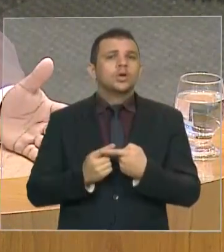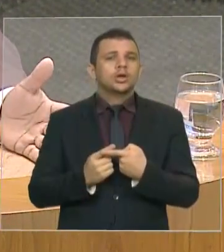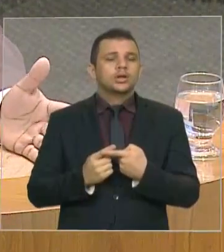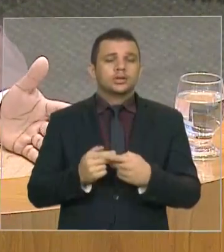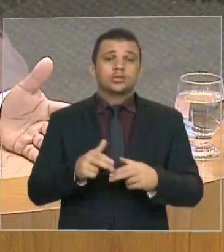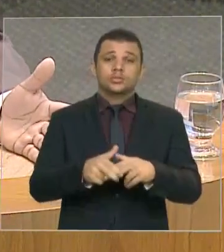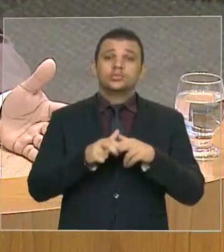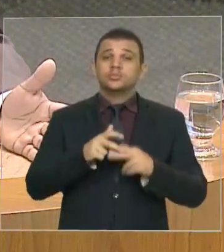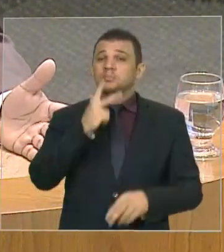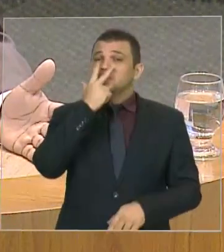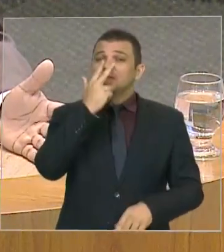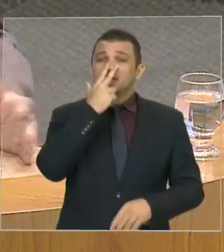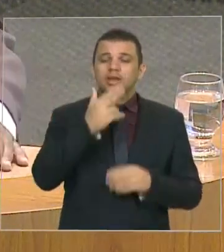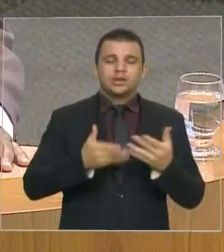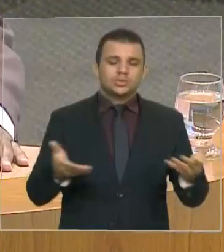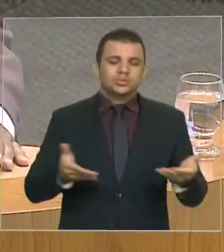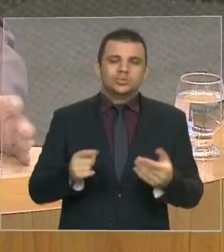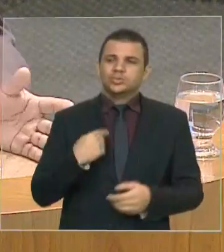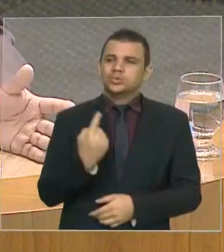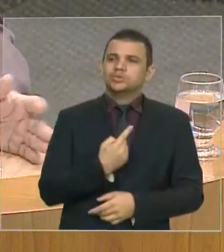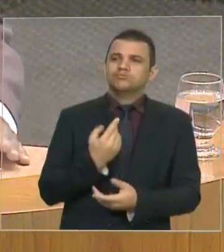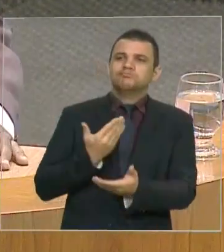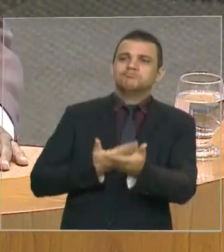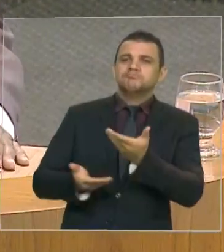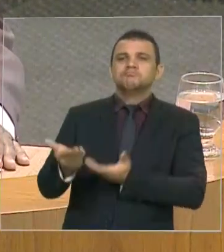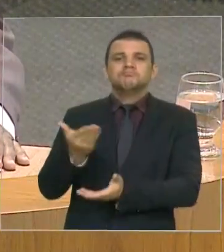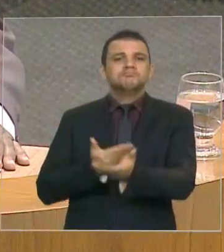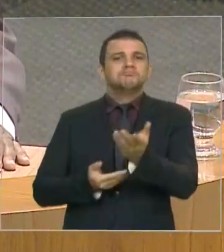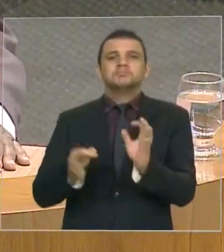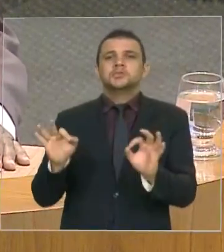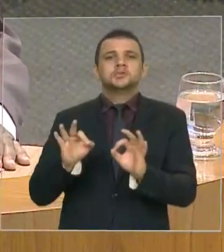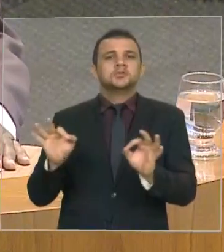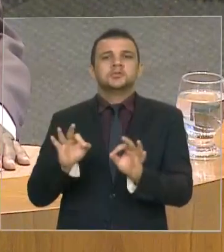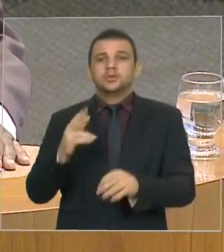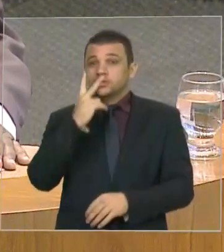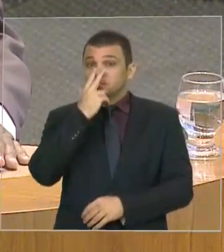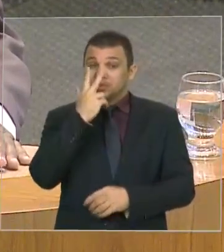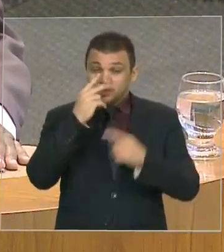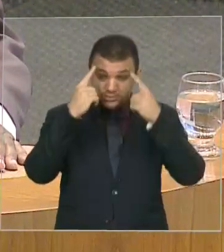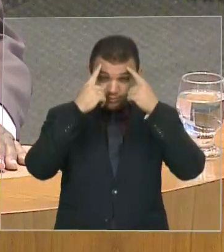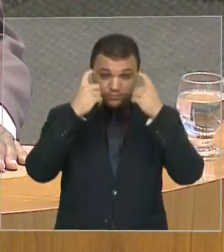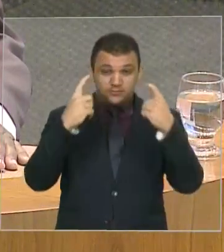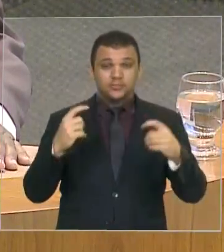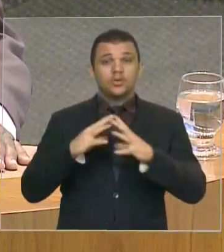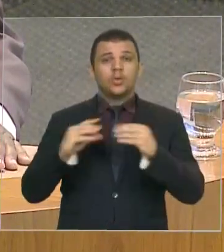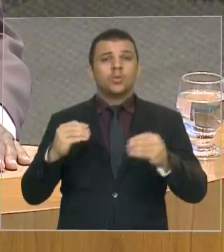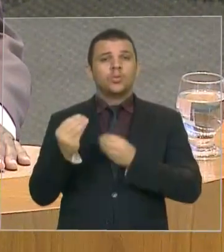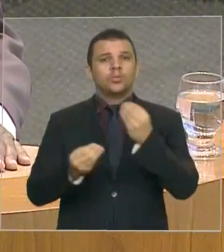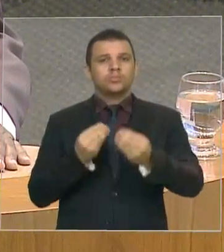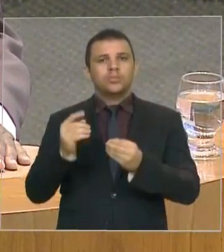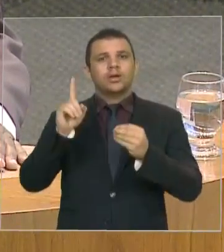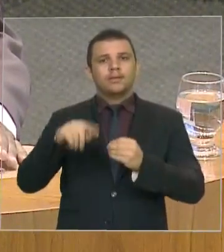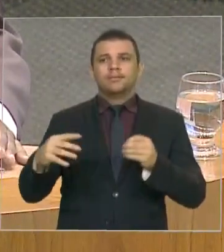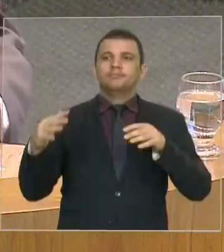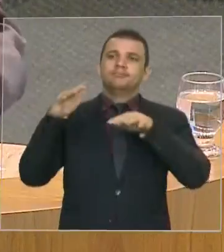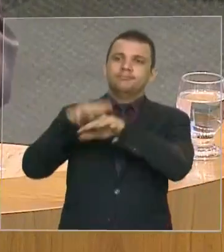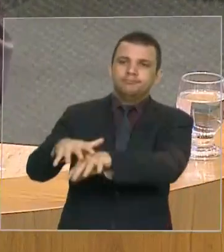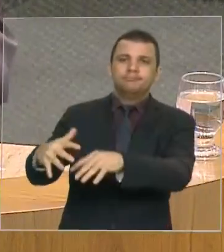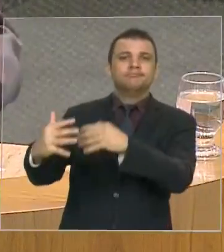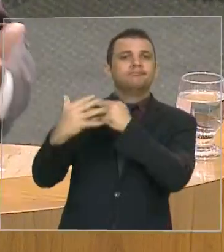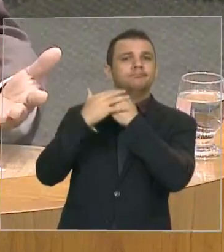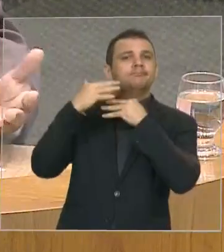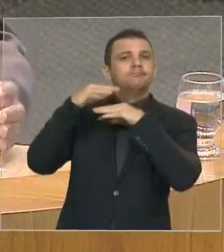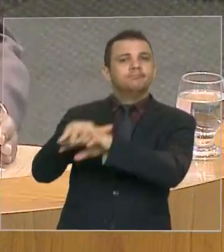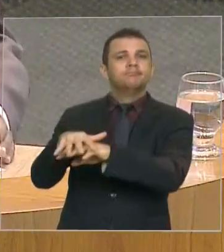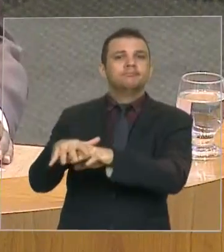mais dialogamos. Nós resolvemos a violência nos agredindo. Então, parece